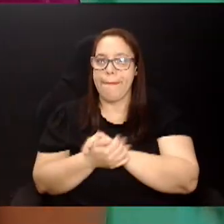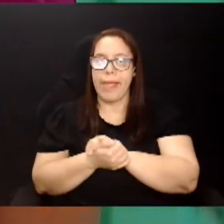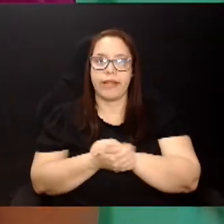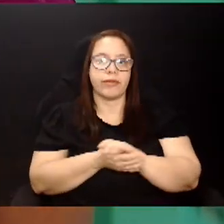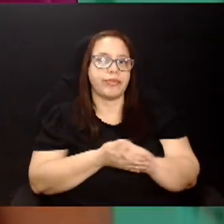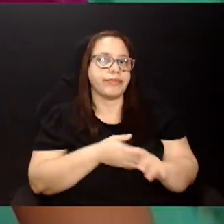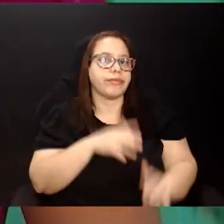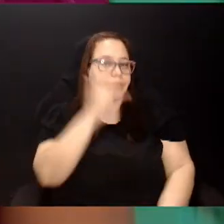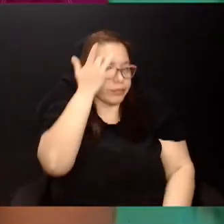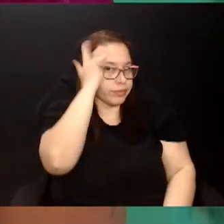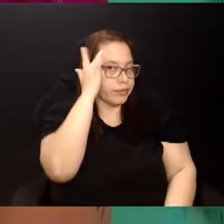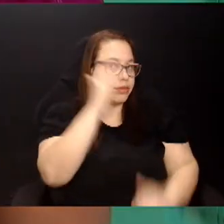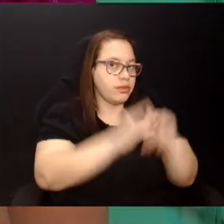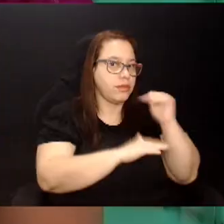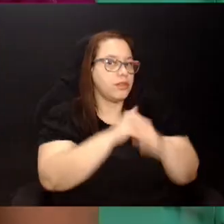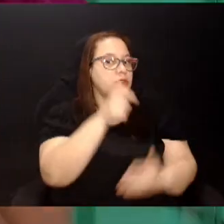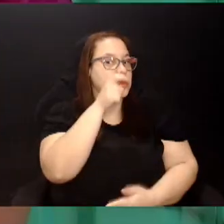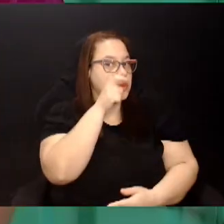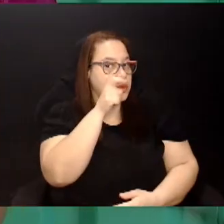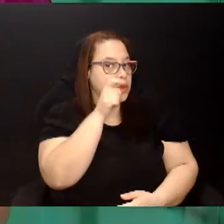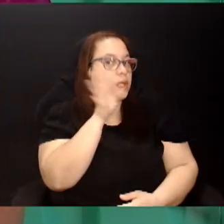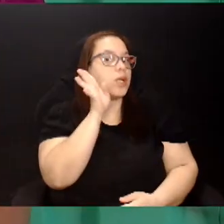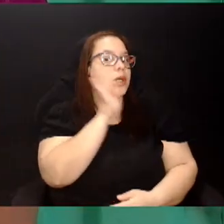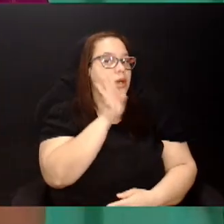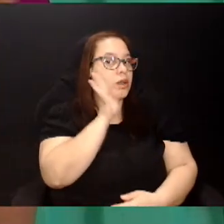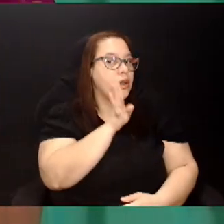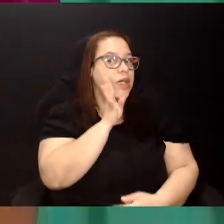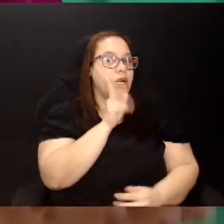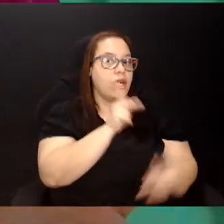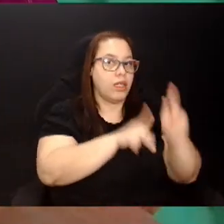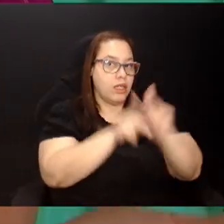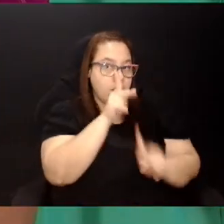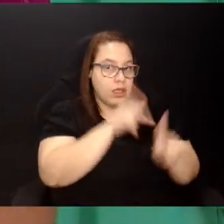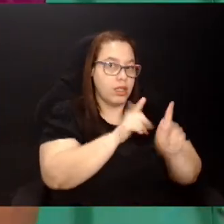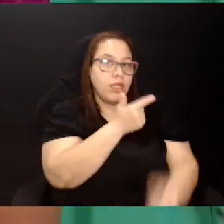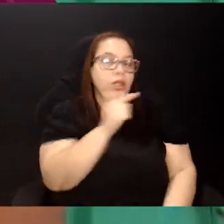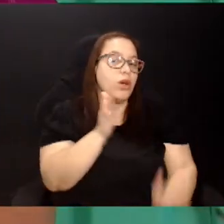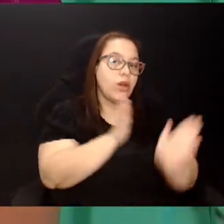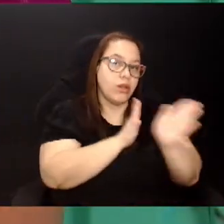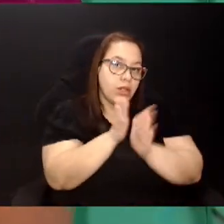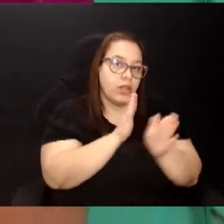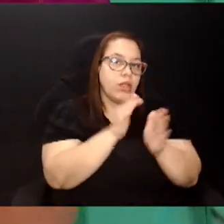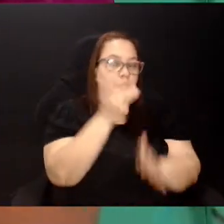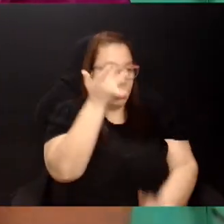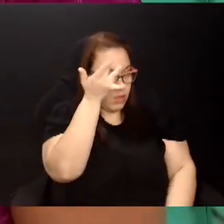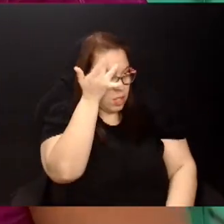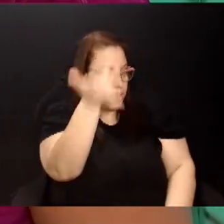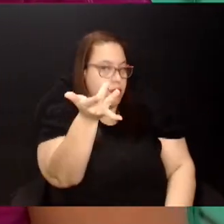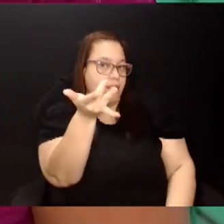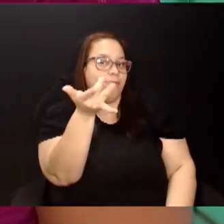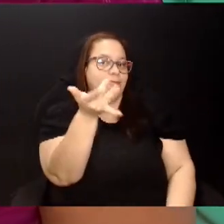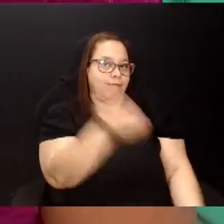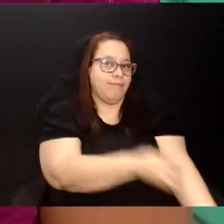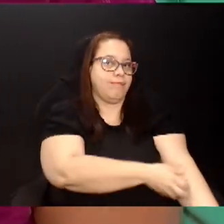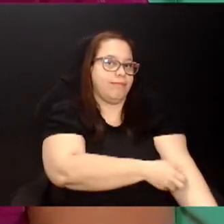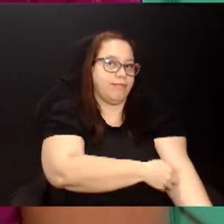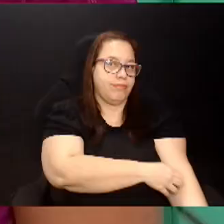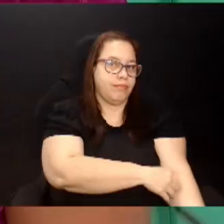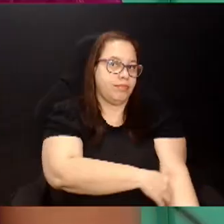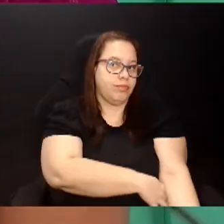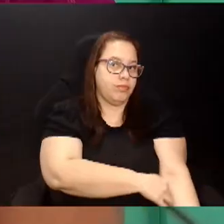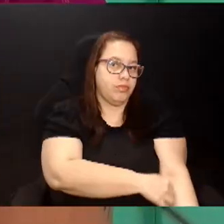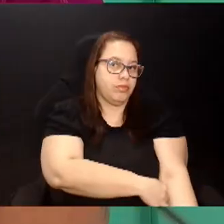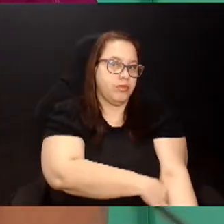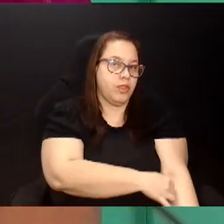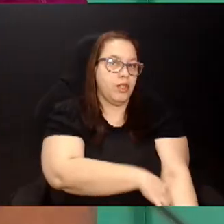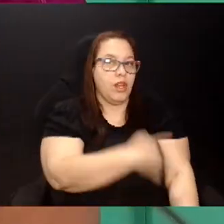serviço super interessante, bem bacana. A população em si não tem o acesso facilitado, né, para levar os bichinhos até o veterinário.